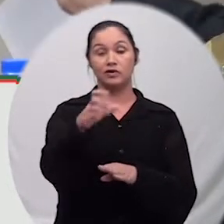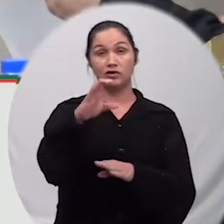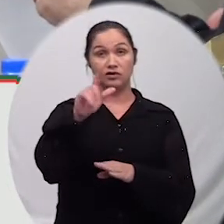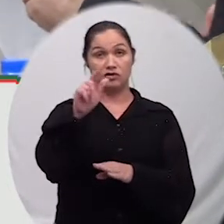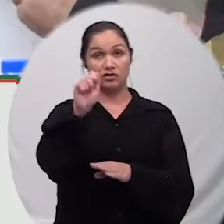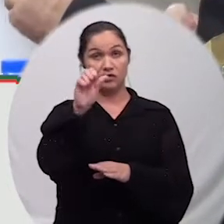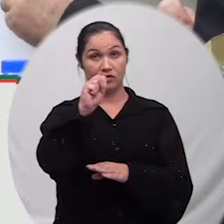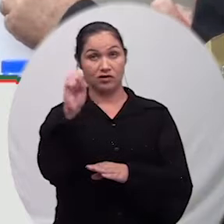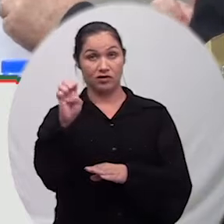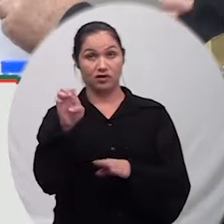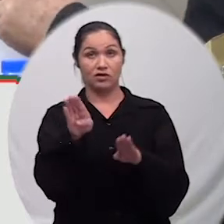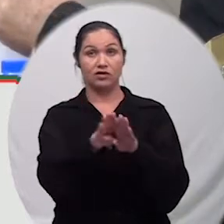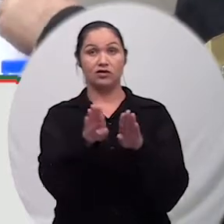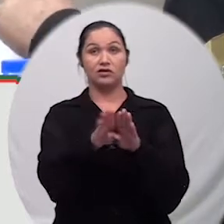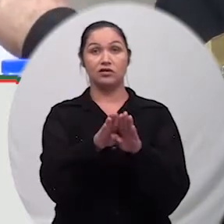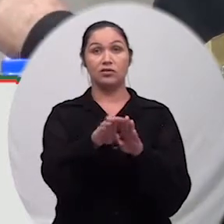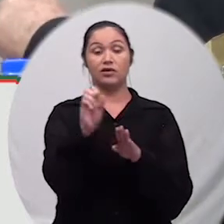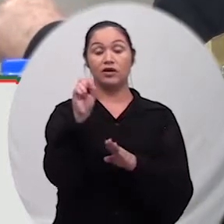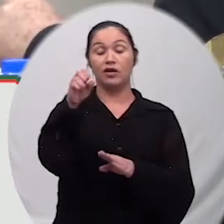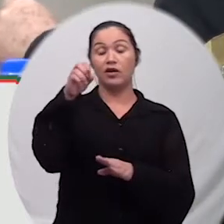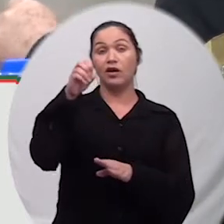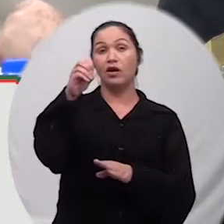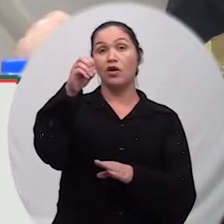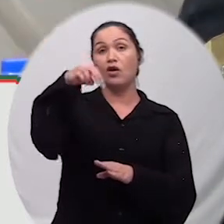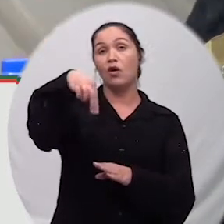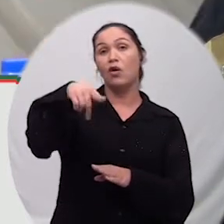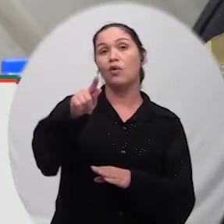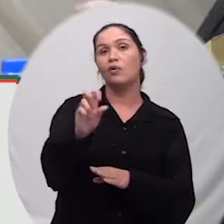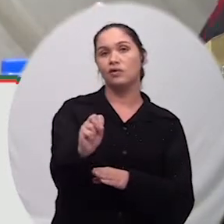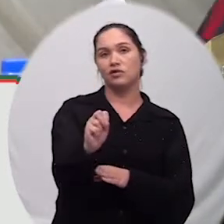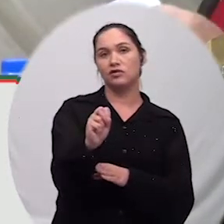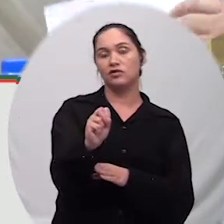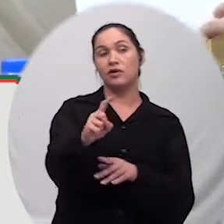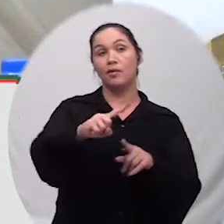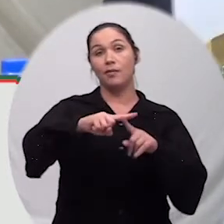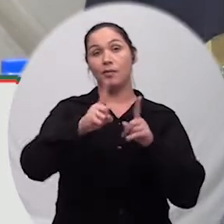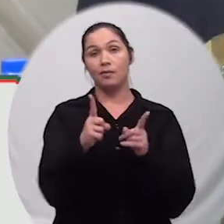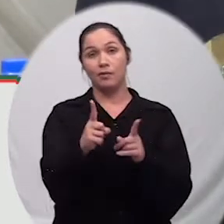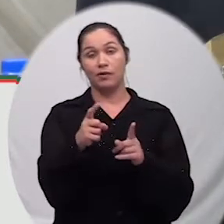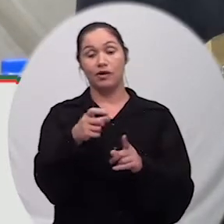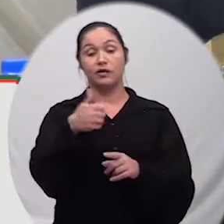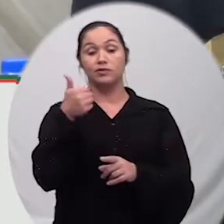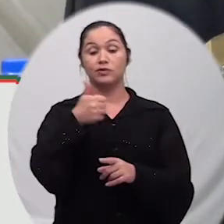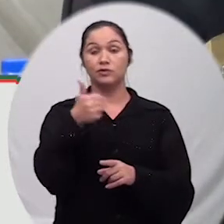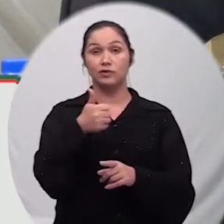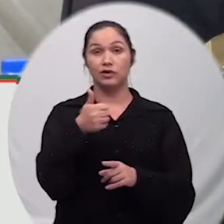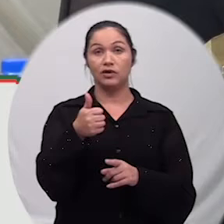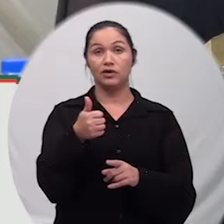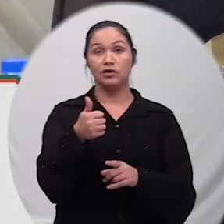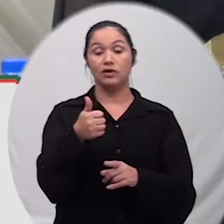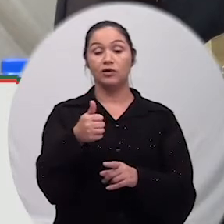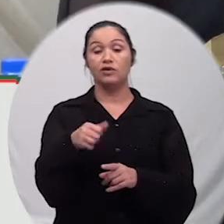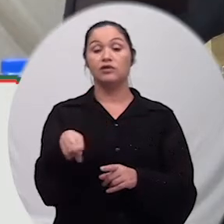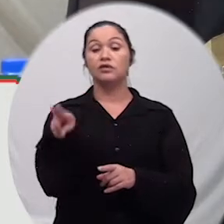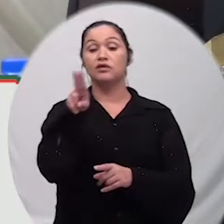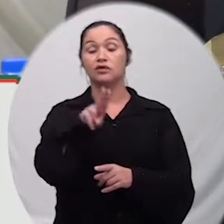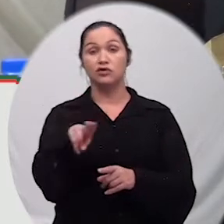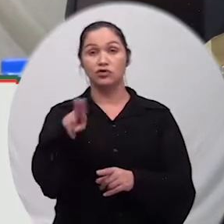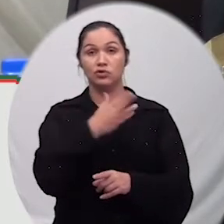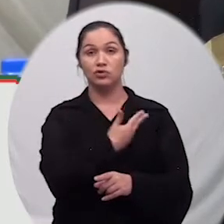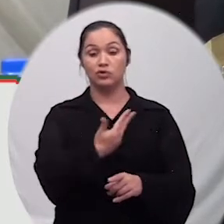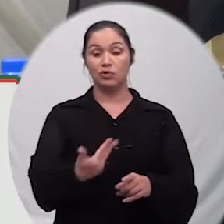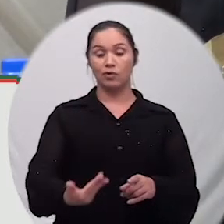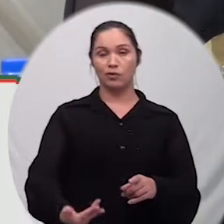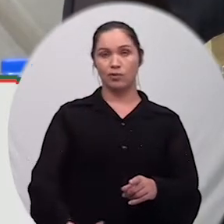e organizações não governamentais, ONGs, quando reconhecidas de utilidade pública pelo município, desde que o imóvel